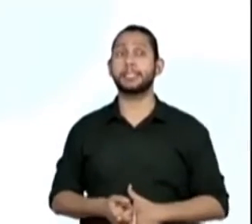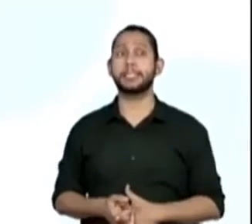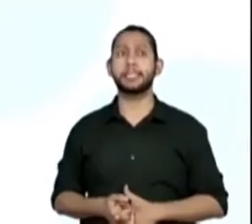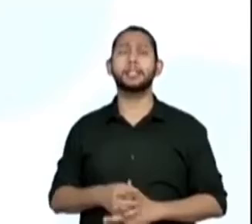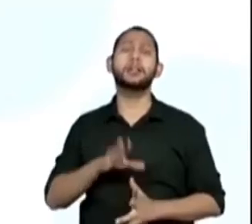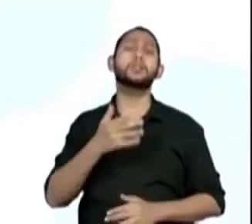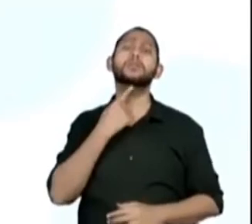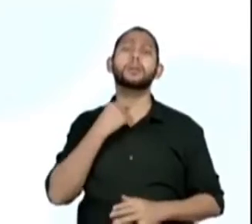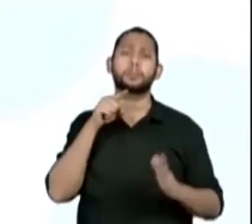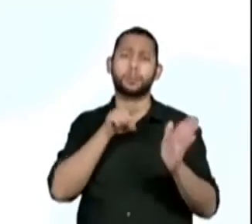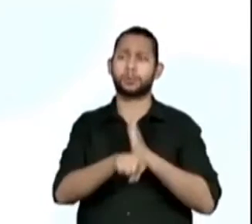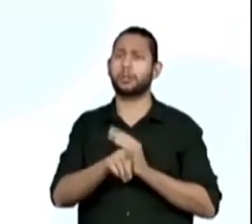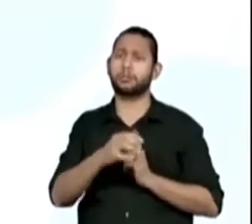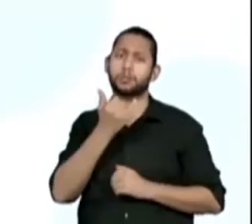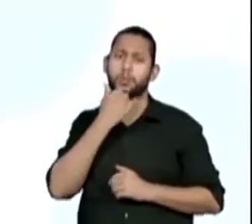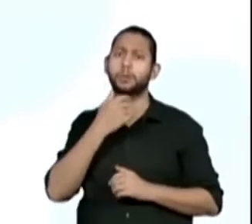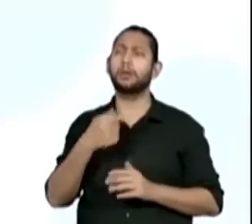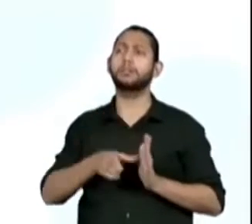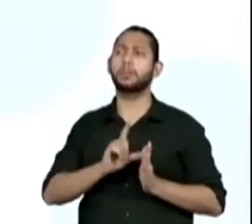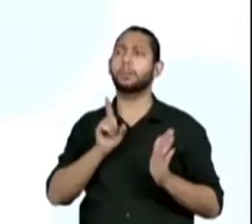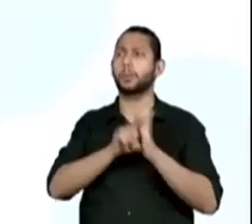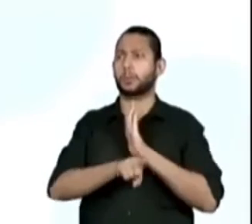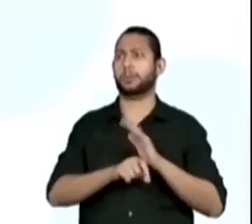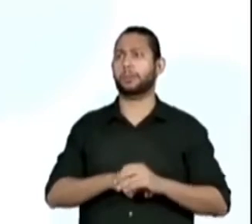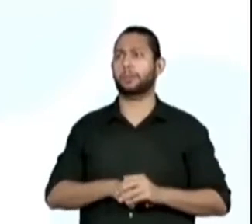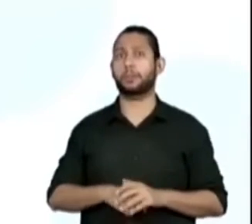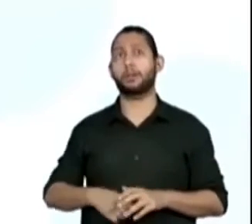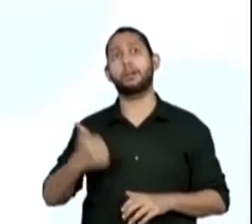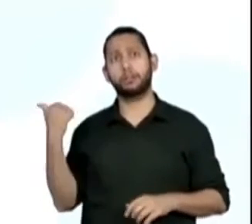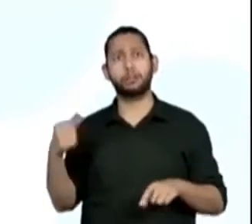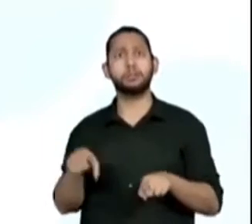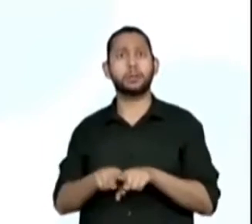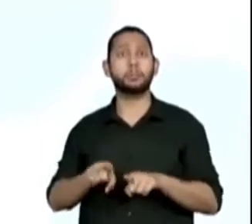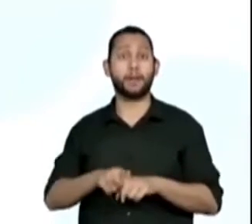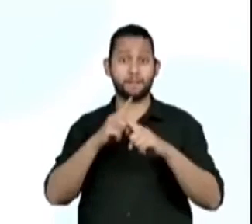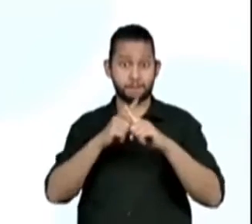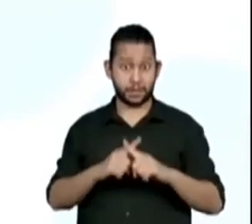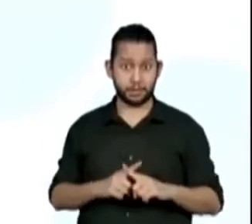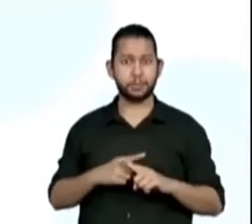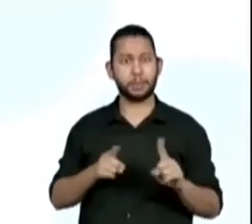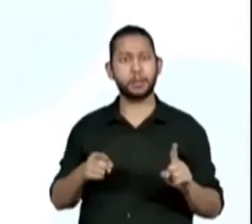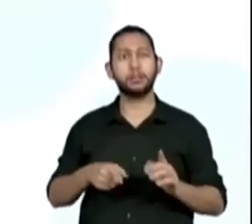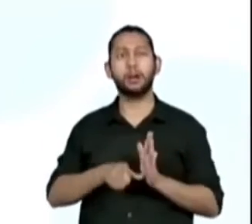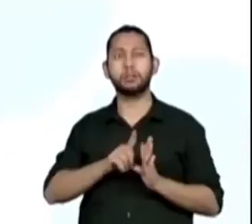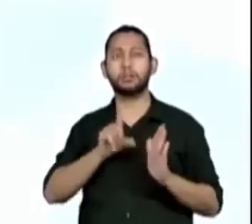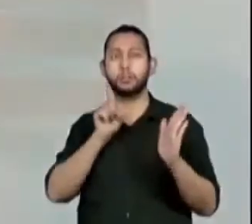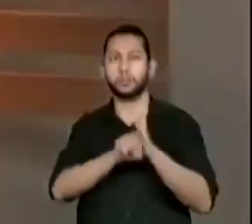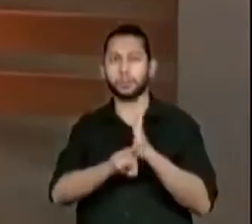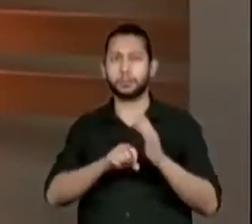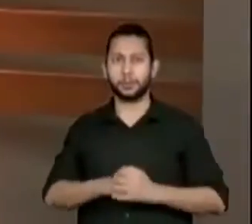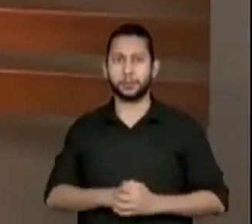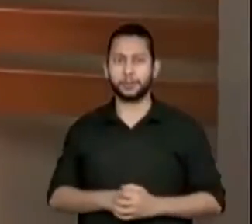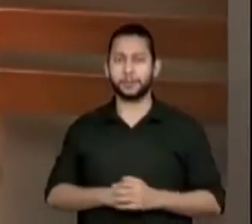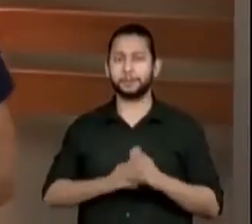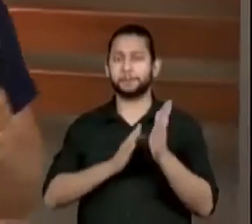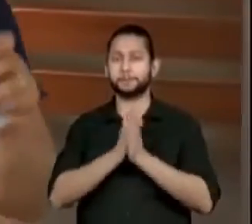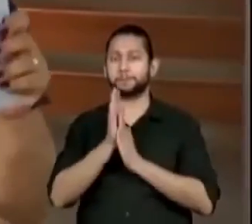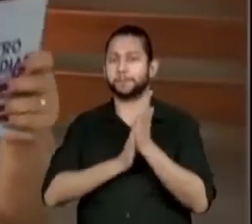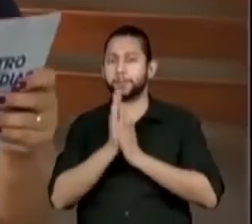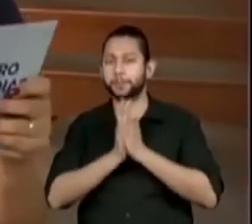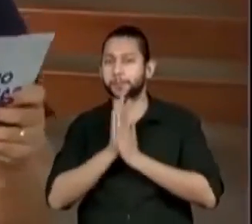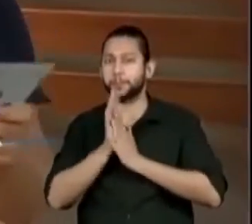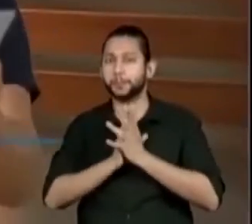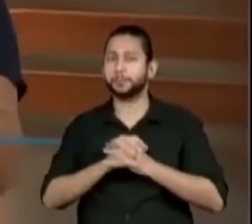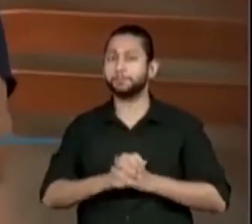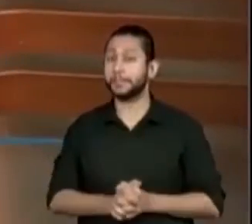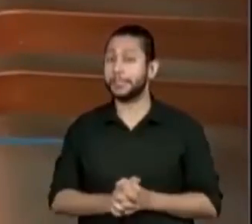Eu quero fazer uma pergunta antes. Aqui a gente também vai fazer as multiplicações, mas eu quero fazer uma pergunta antes. Tá? Galera do quarto